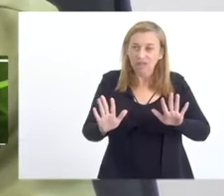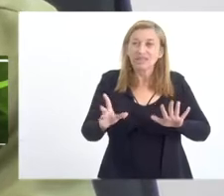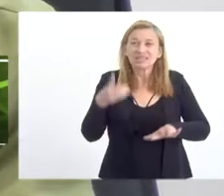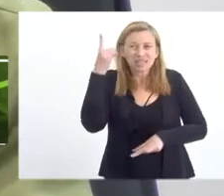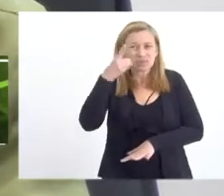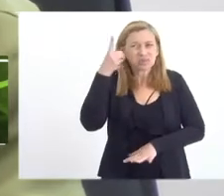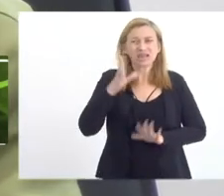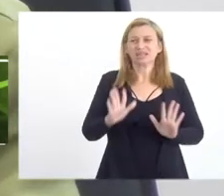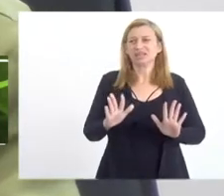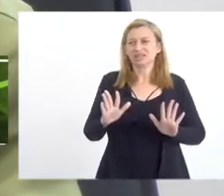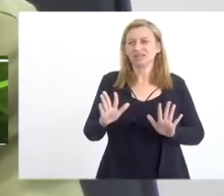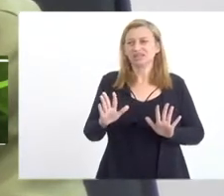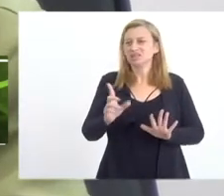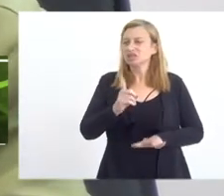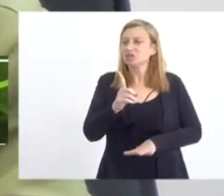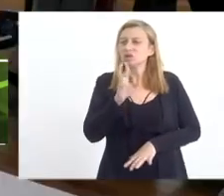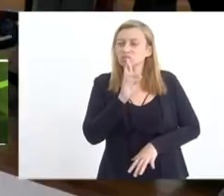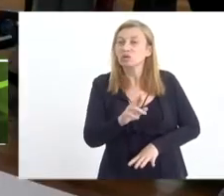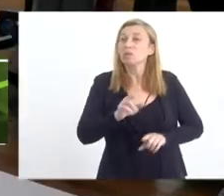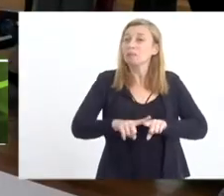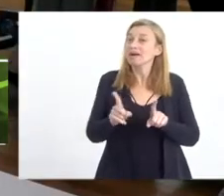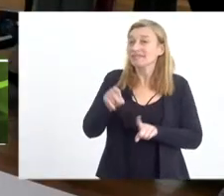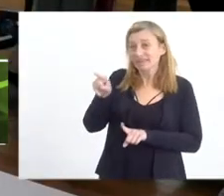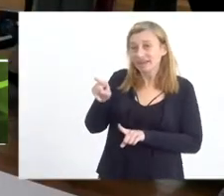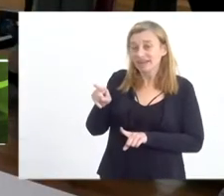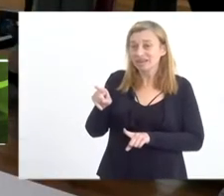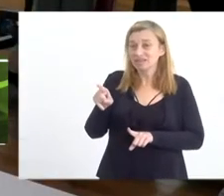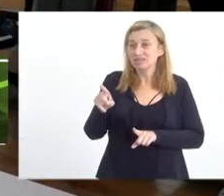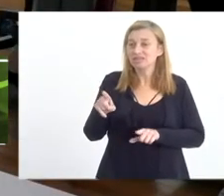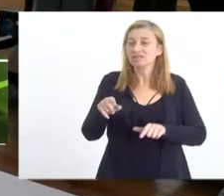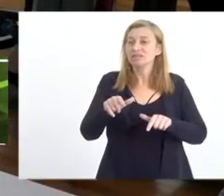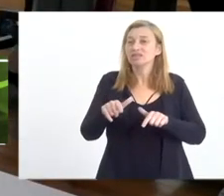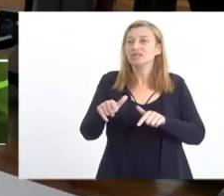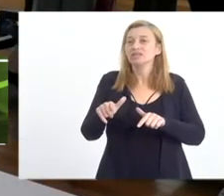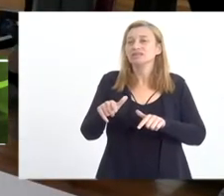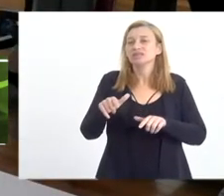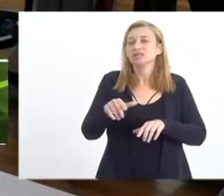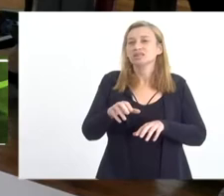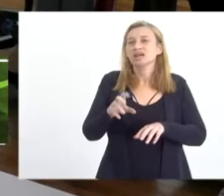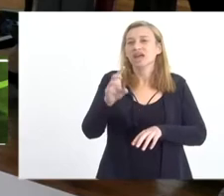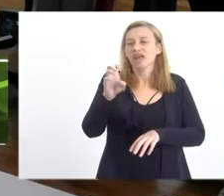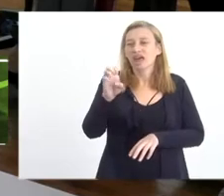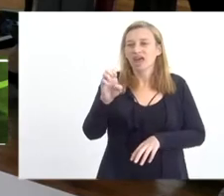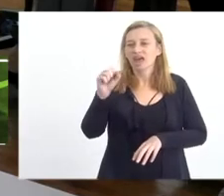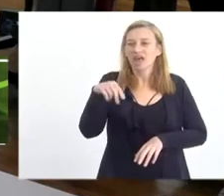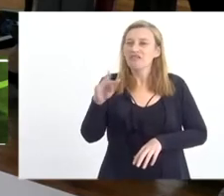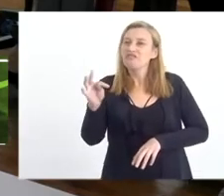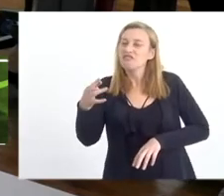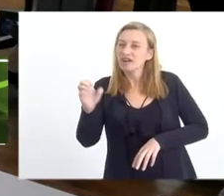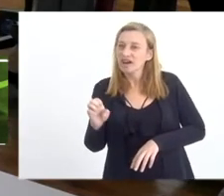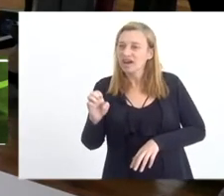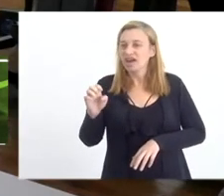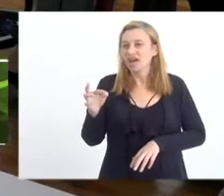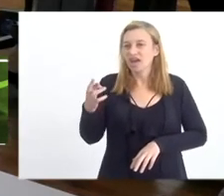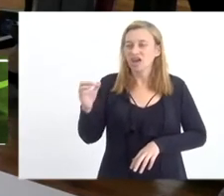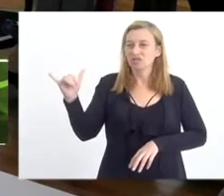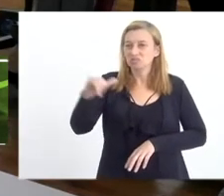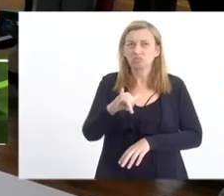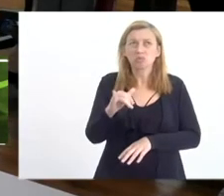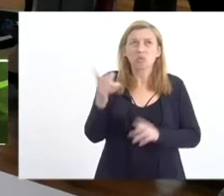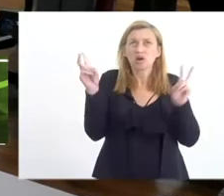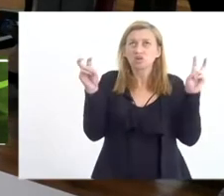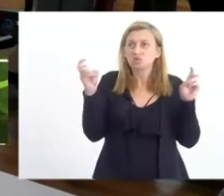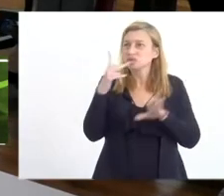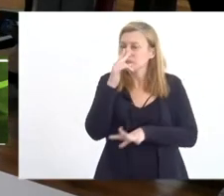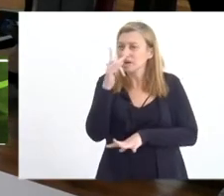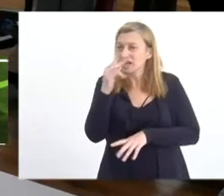deputado, assim, não foi respondido, mas ele, na função do servidor da Infraero, ele se colocou como da Infraero, num assunto que ele parece